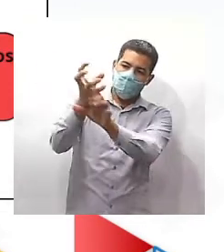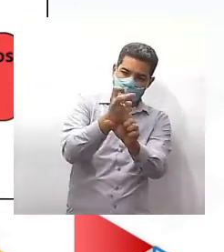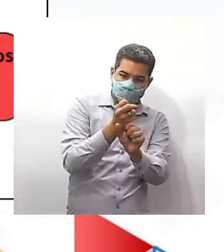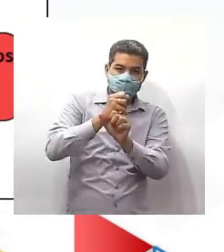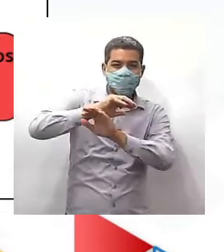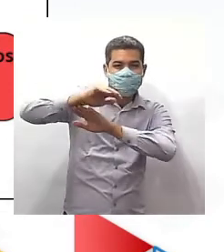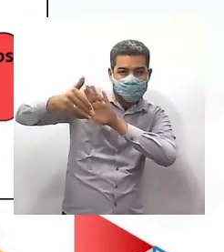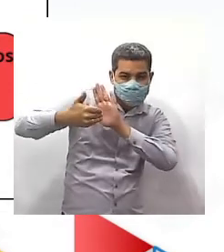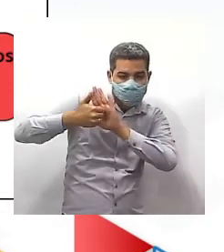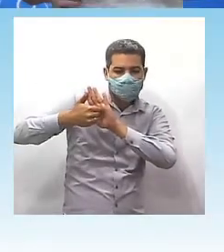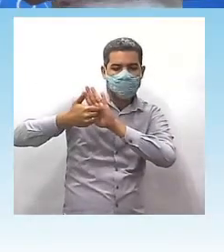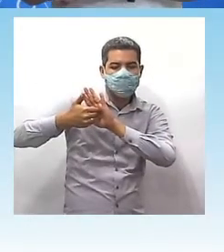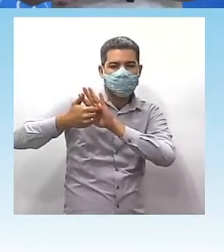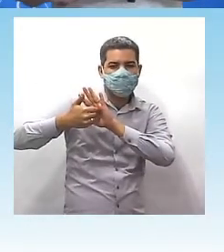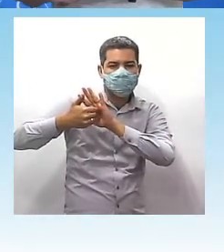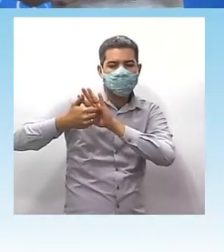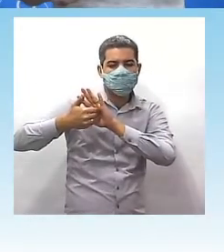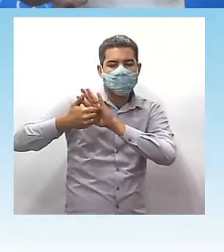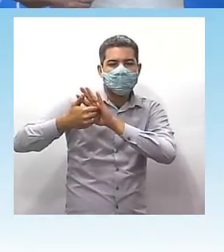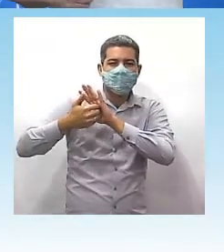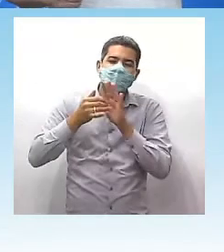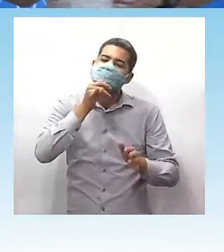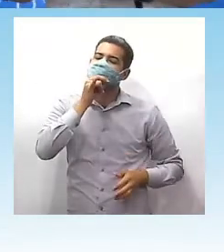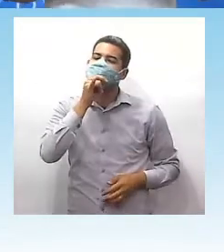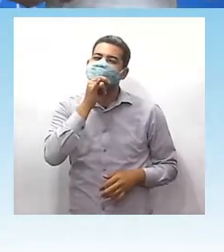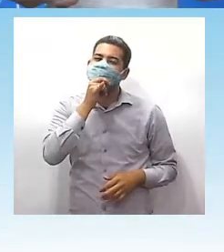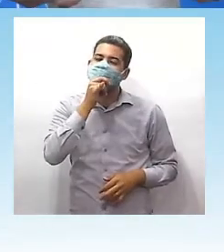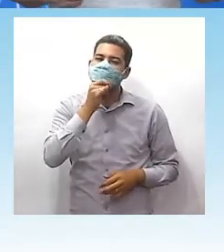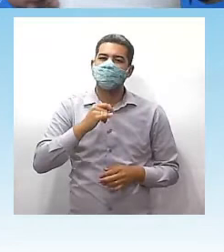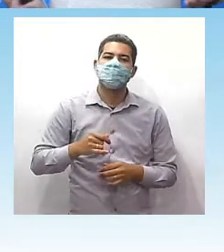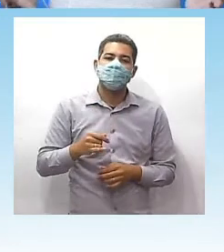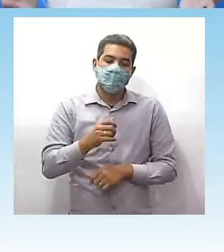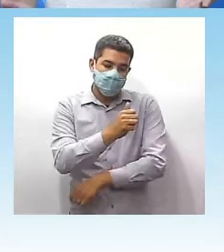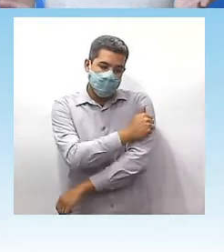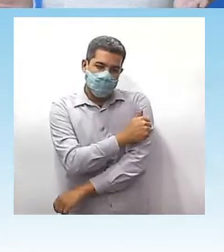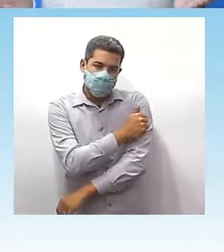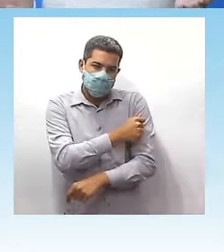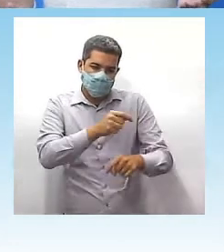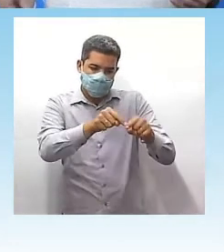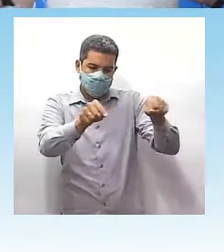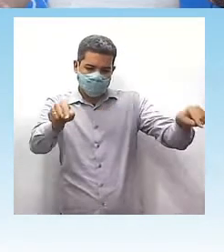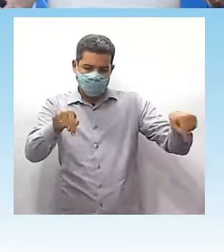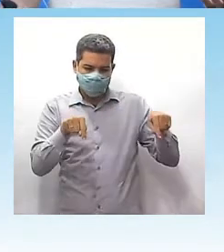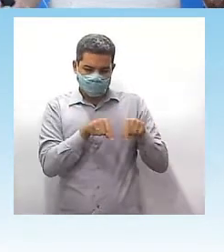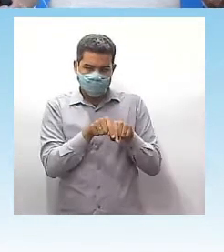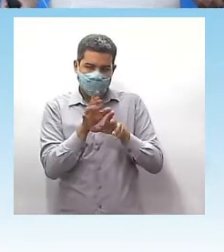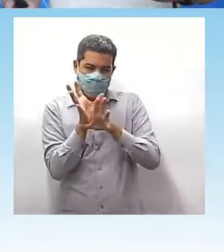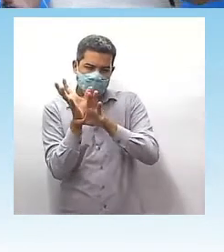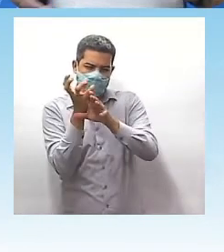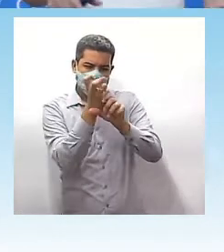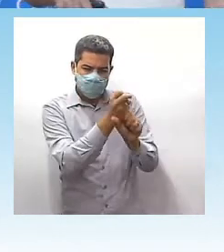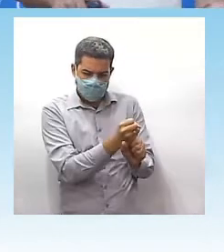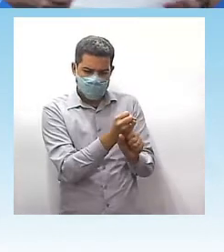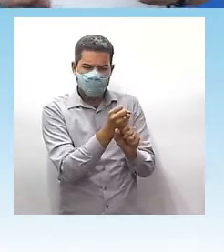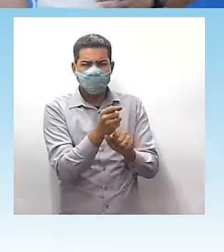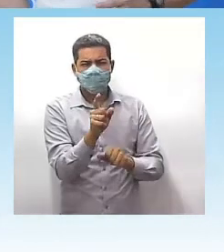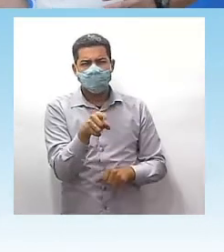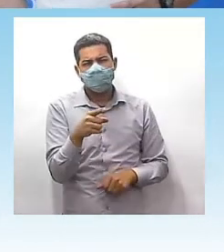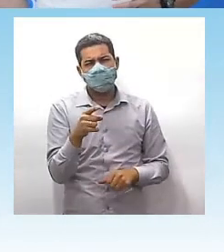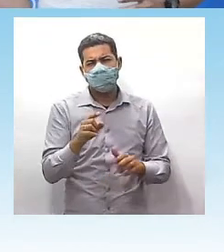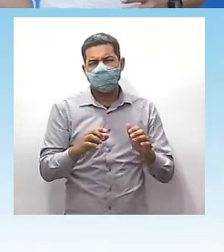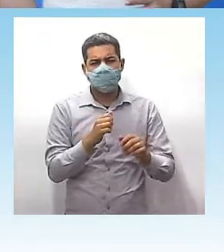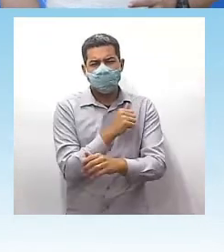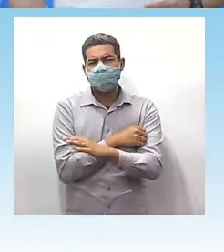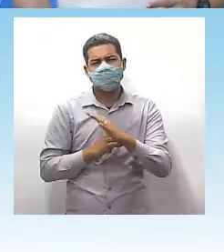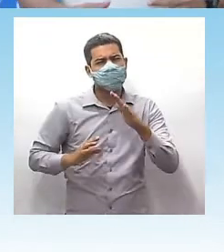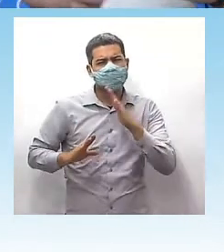aí ele quer fazer uma pesquisa com todos os seus alunos. Dá tempo, né? Quantidade pequena, 42, máximo